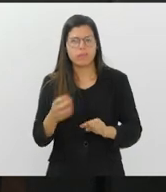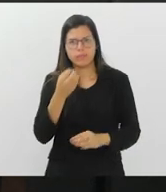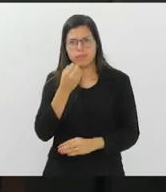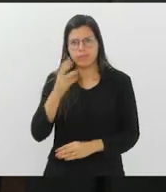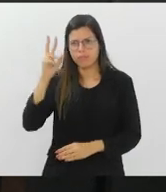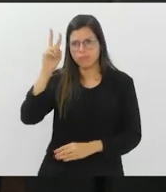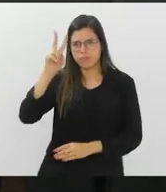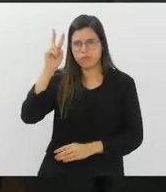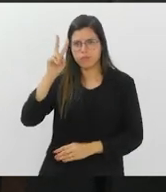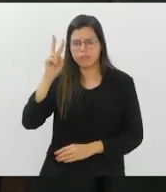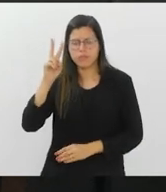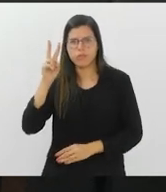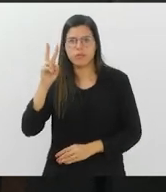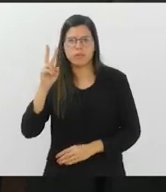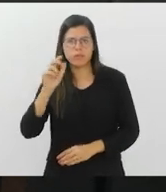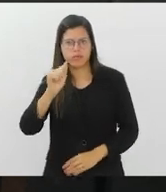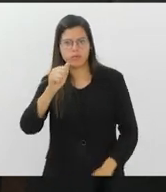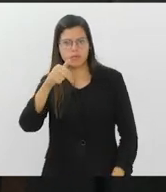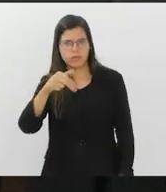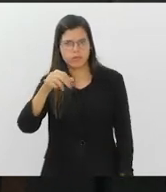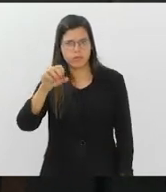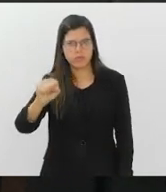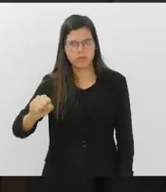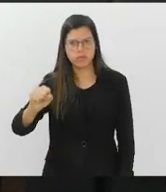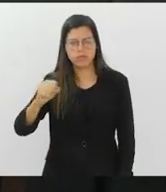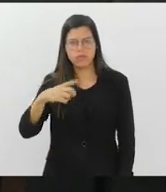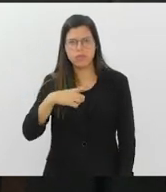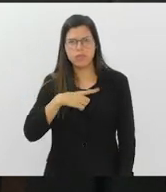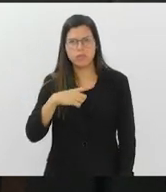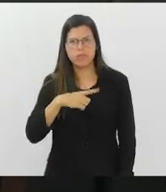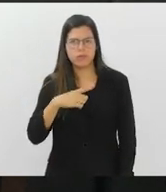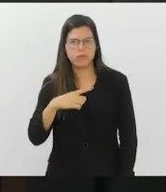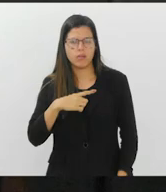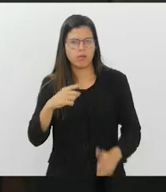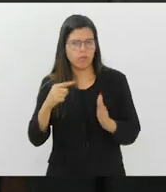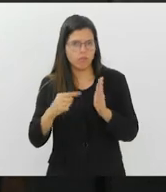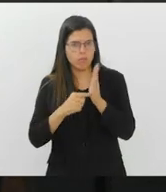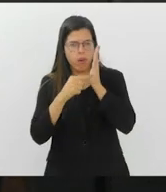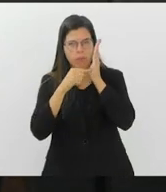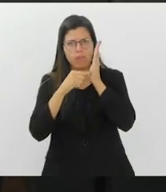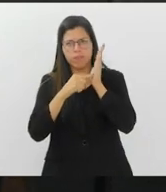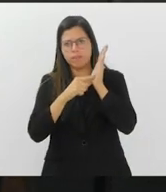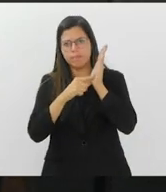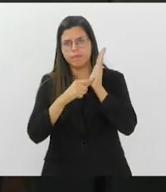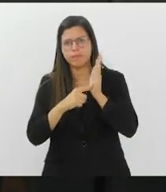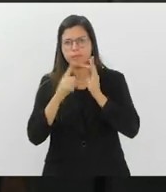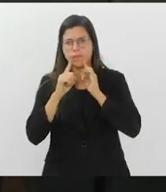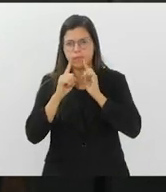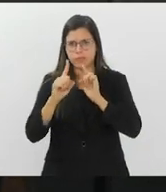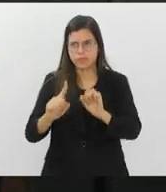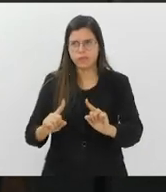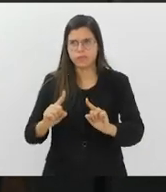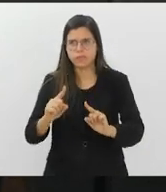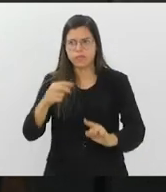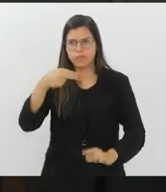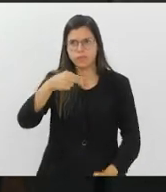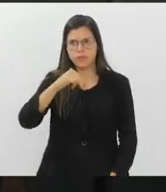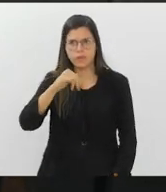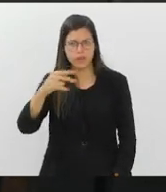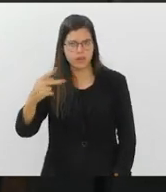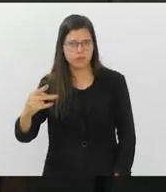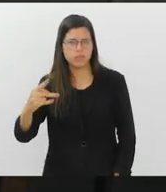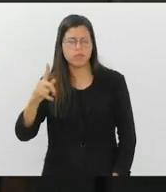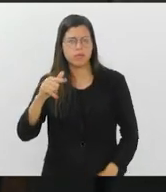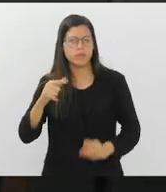que a Agência Nacional de Saúde Suplementar tem um canal de recebimento de denúncias, de reclamações, que é a NIP, que é a Notificação